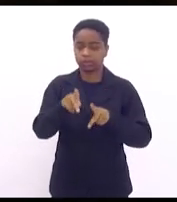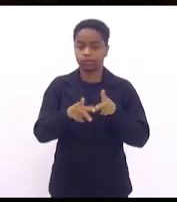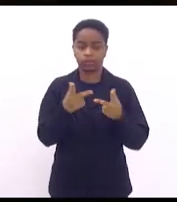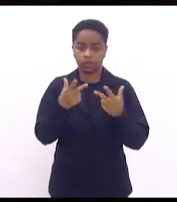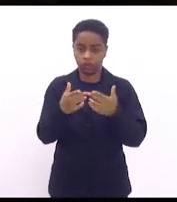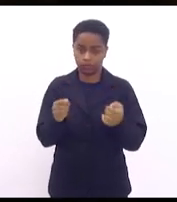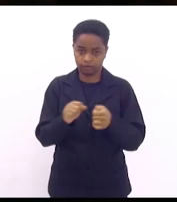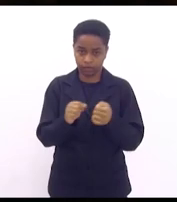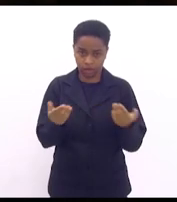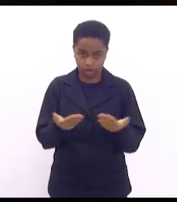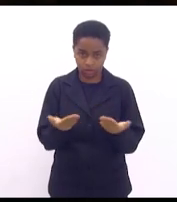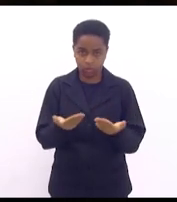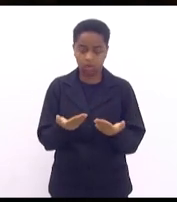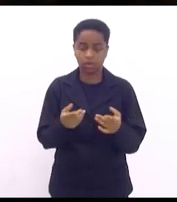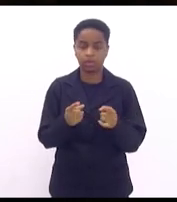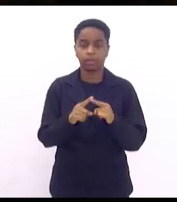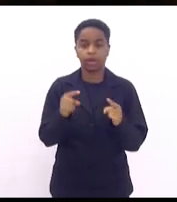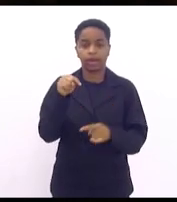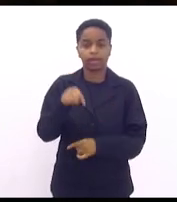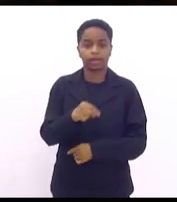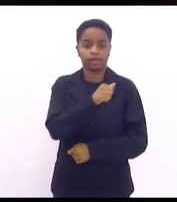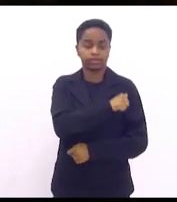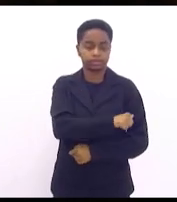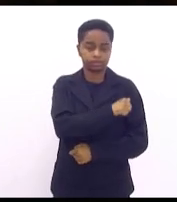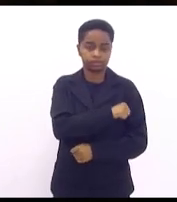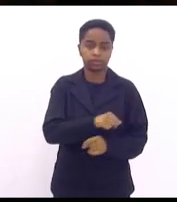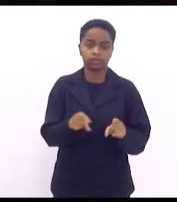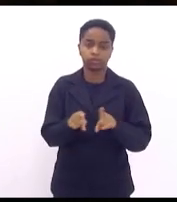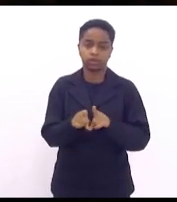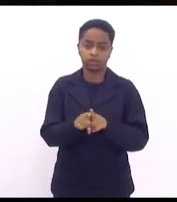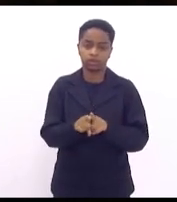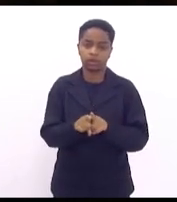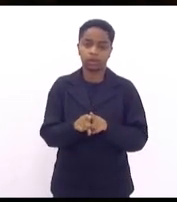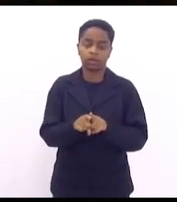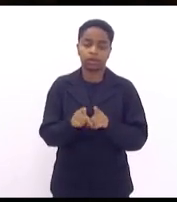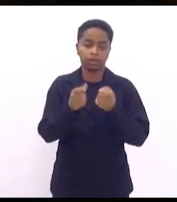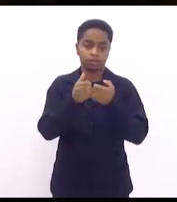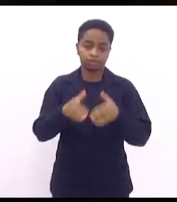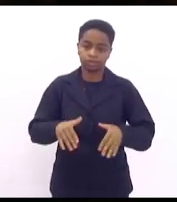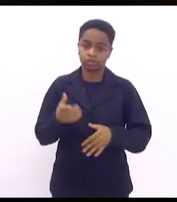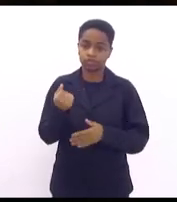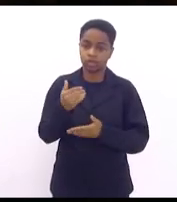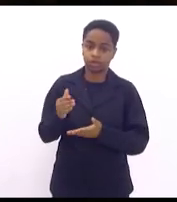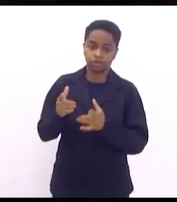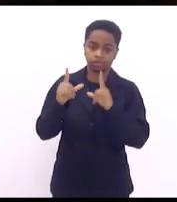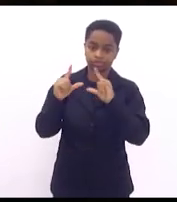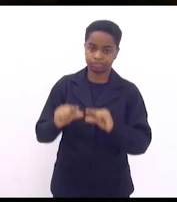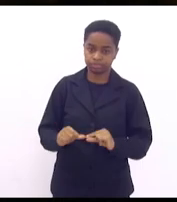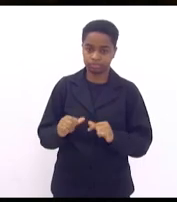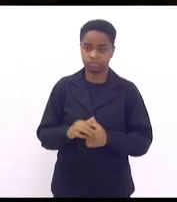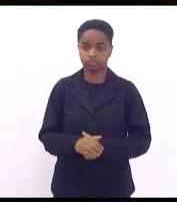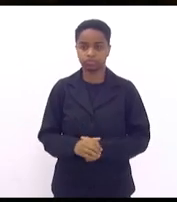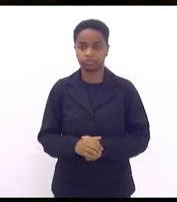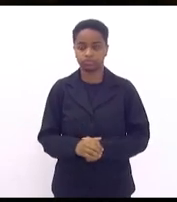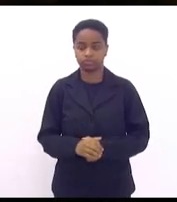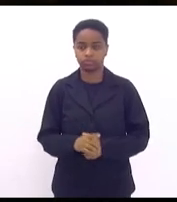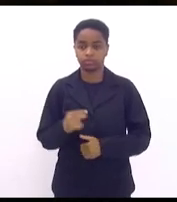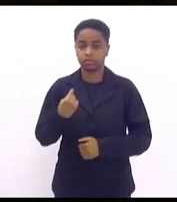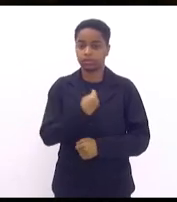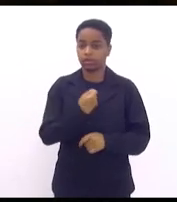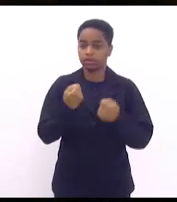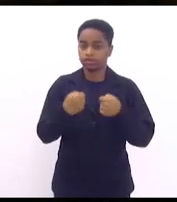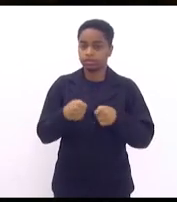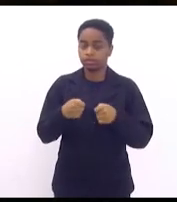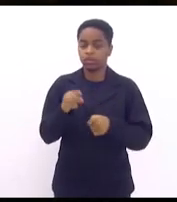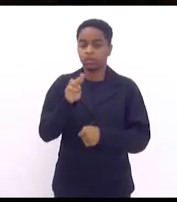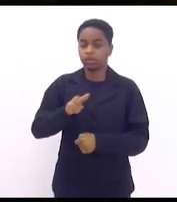eles fazem, aqui o Estado do Rio de Janeiro também vai cair a sua arrecadação. Precisamos ter como